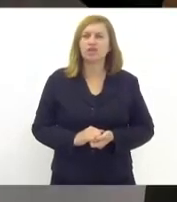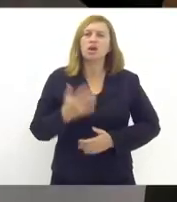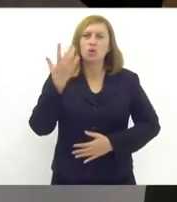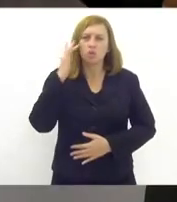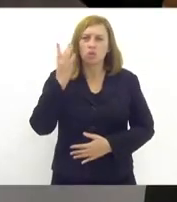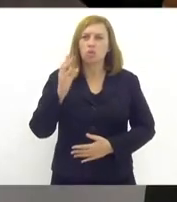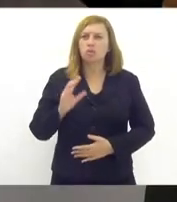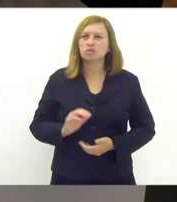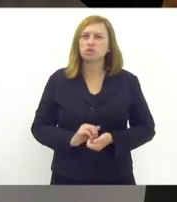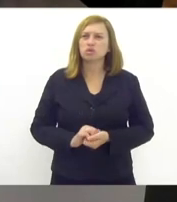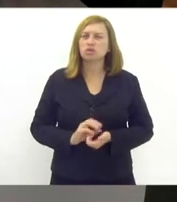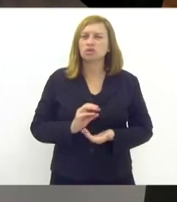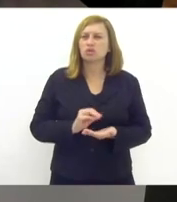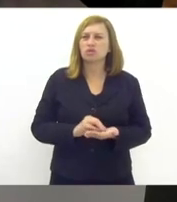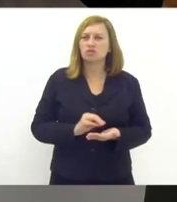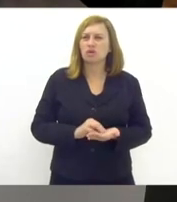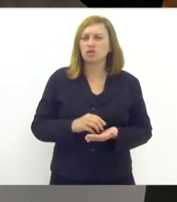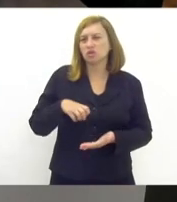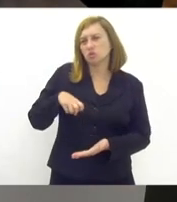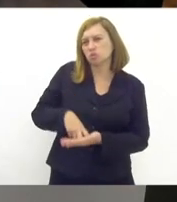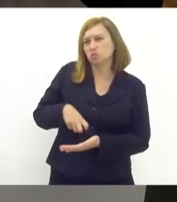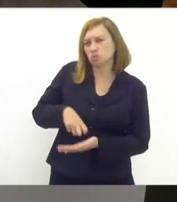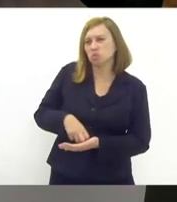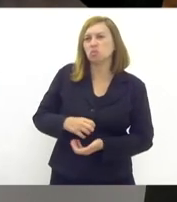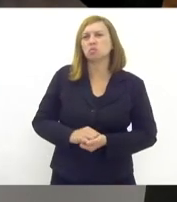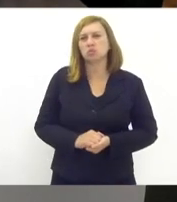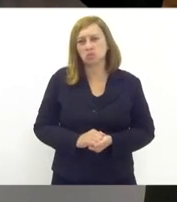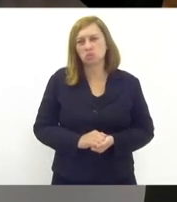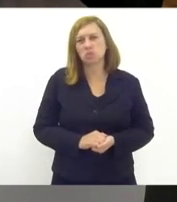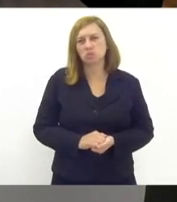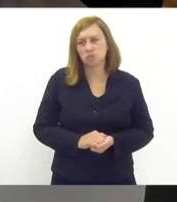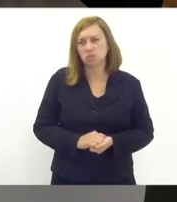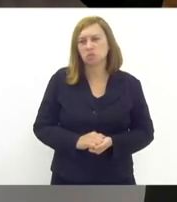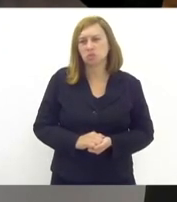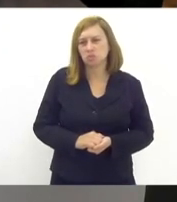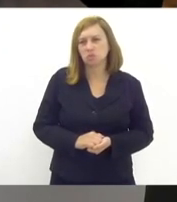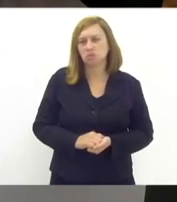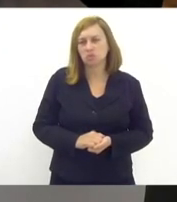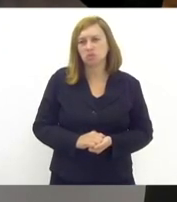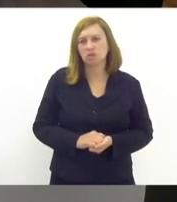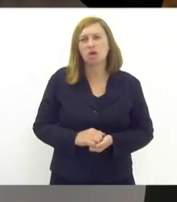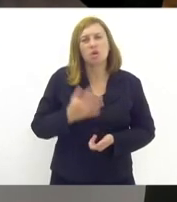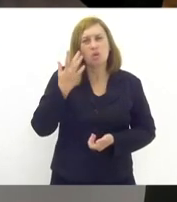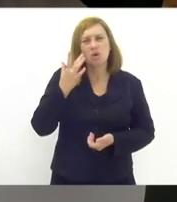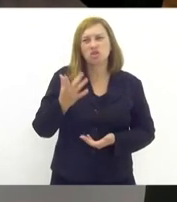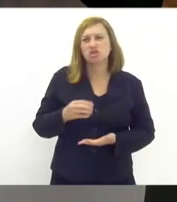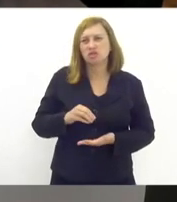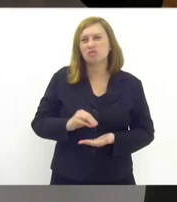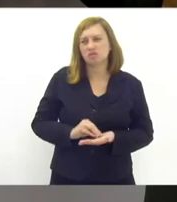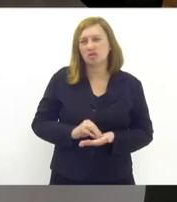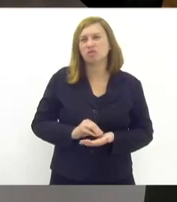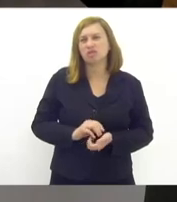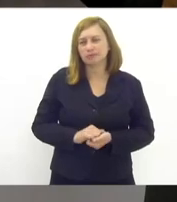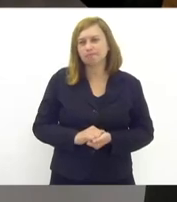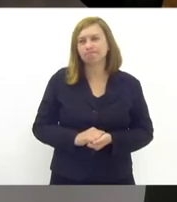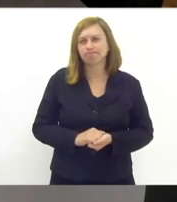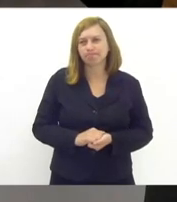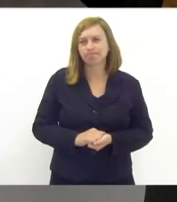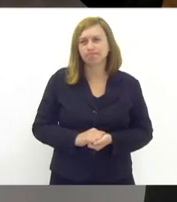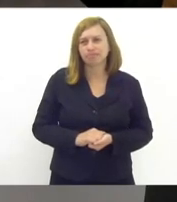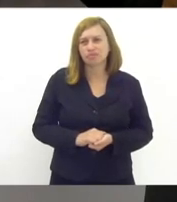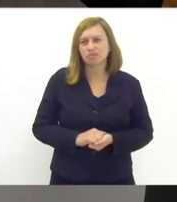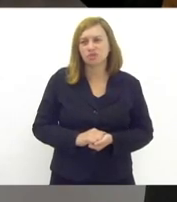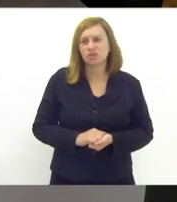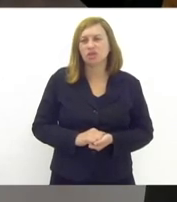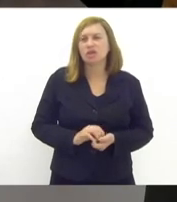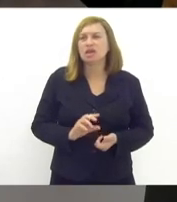Eu acho que falta de punição. Acho que falta punição. Acho que falta... acho que se um agente